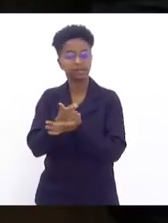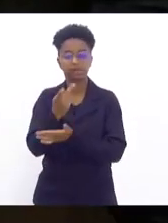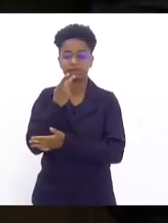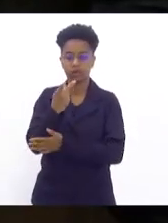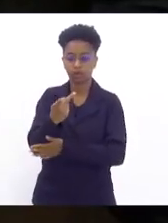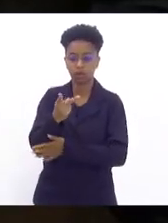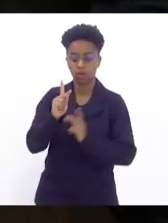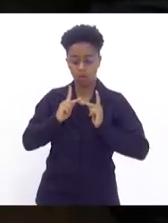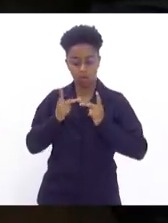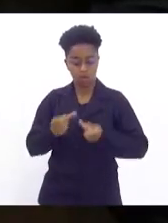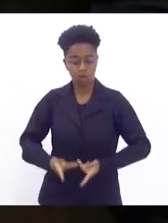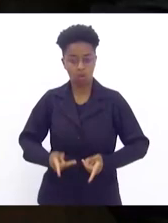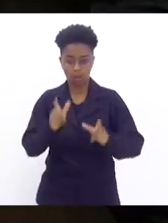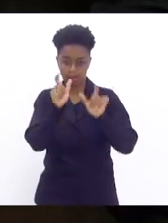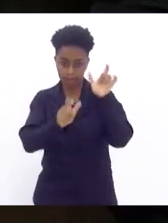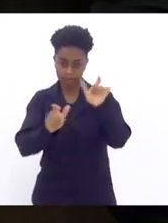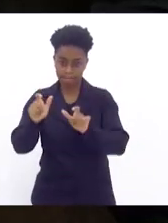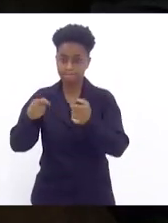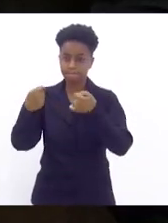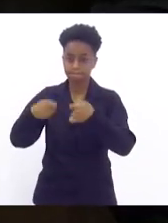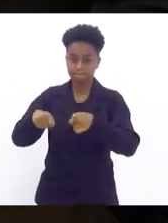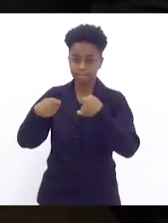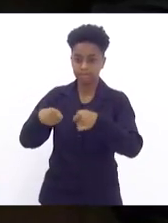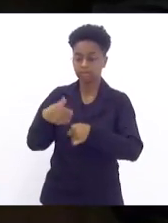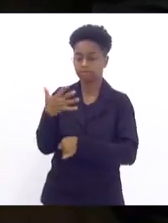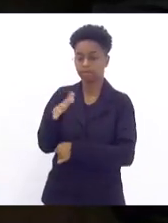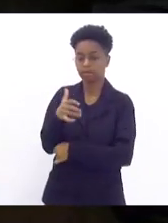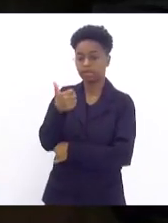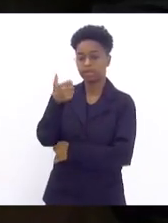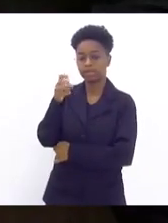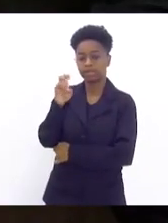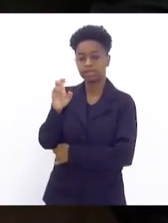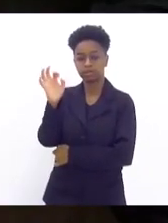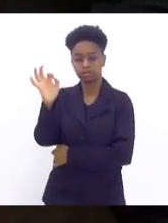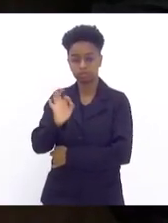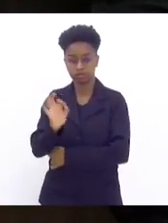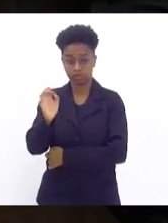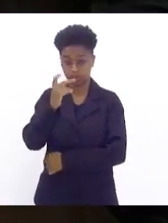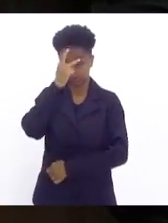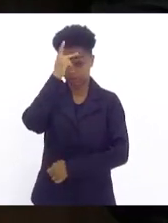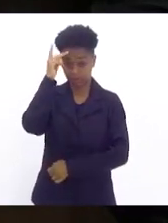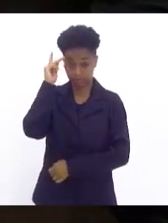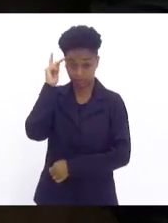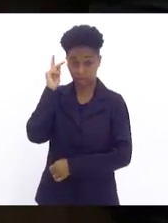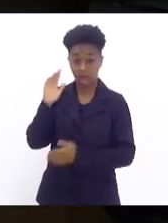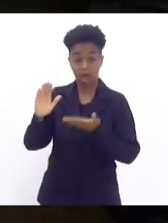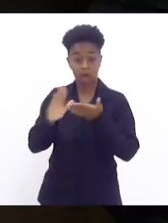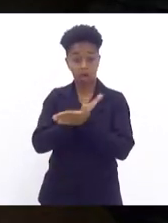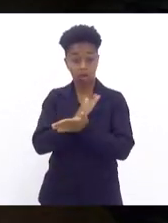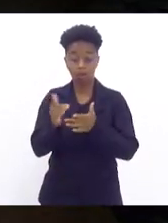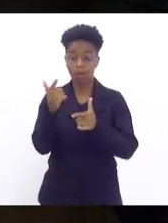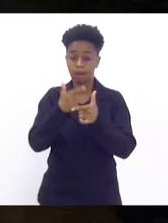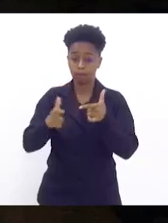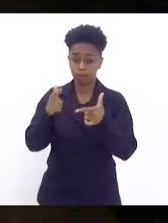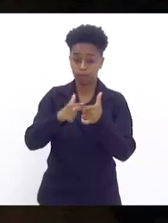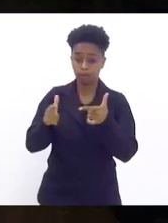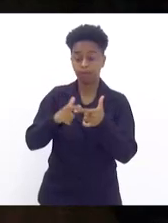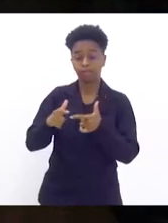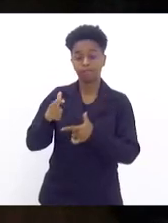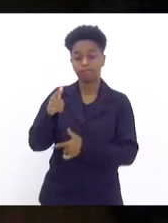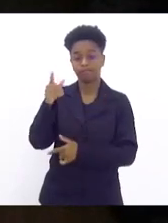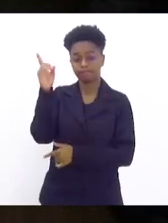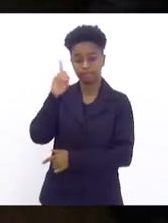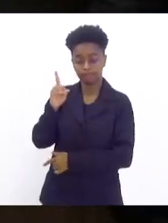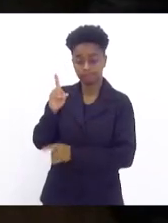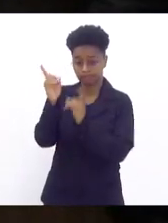na humanidade deve ter acerca de 15% de pessoas com algum problema de deficiência mental